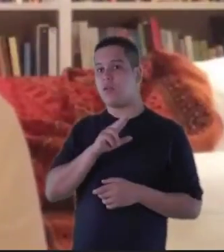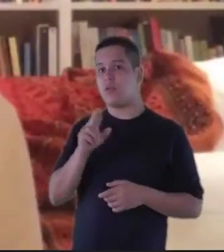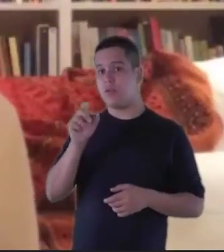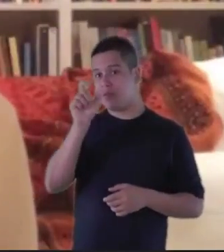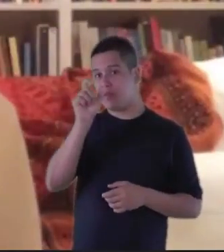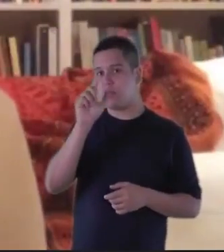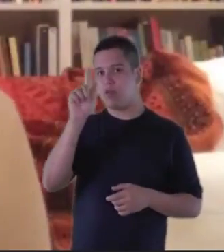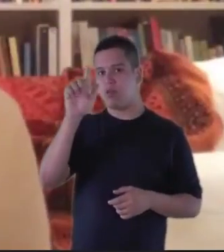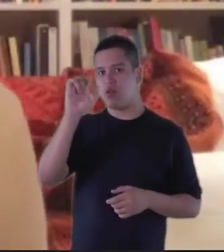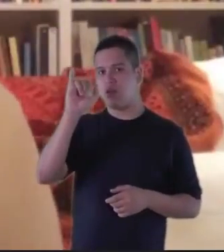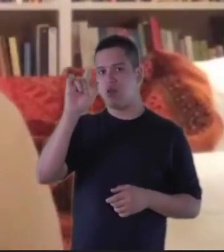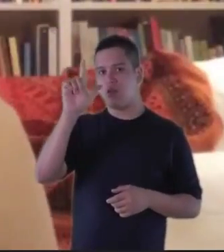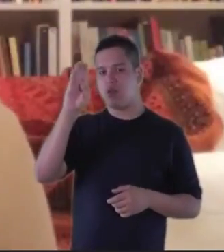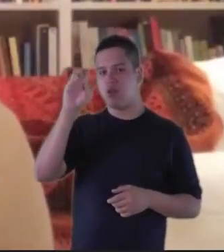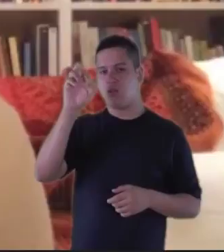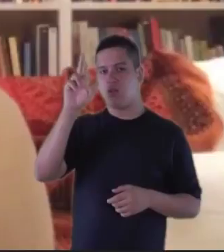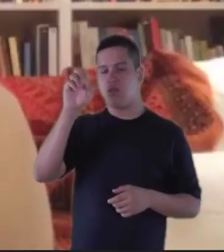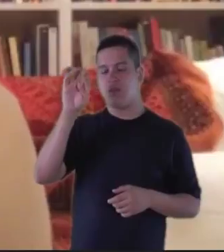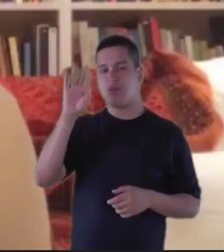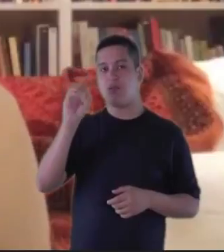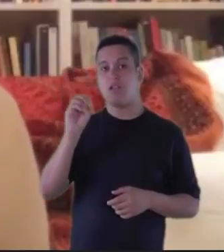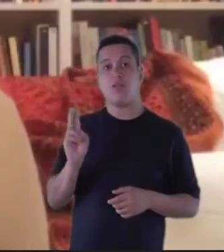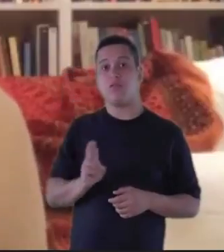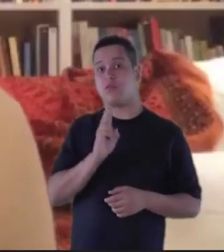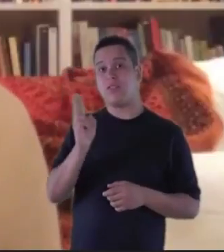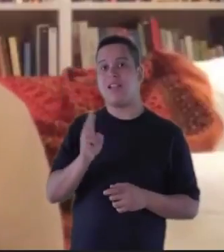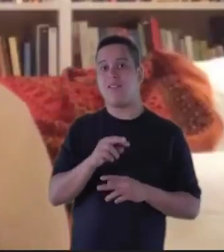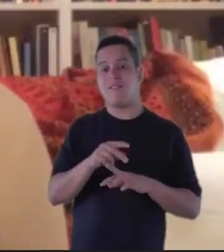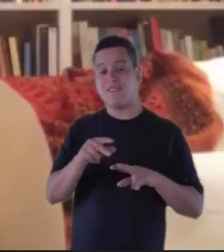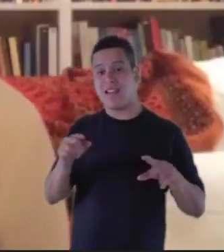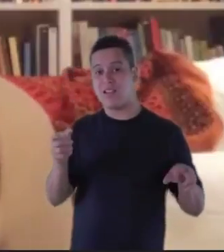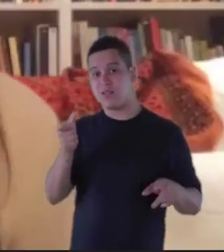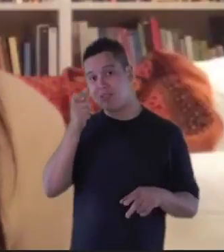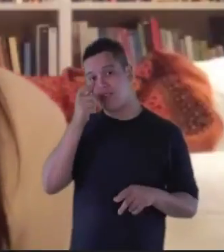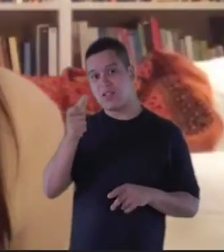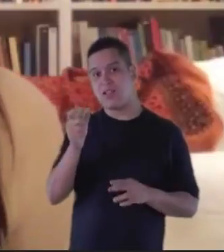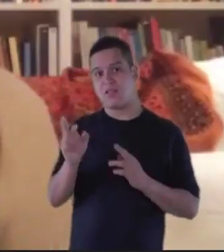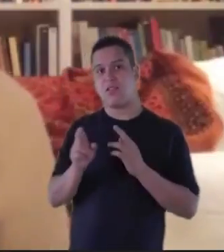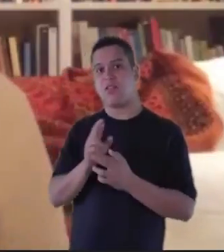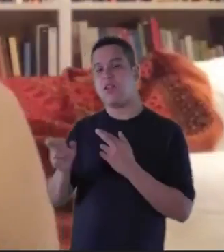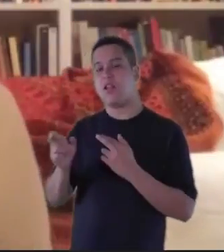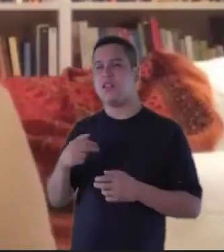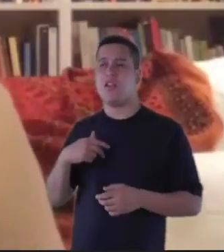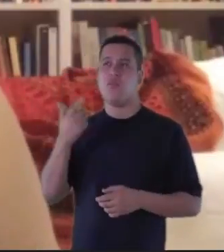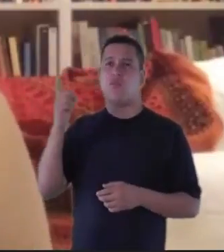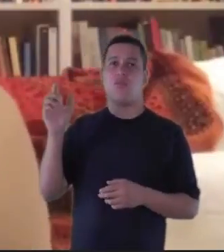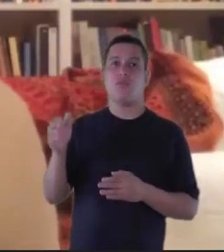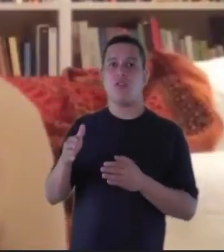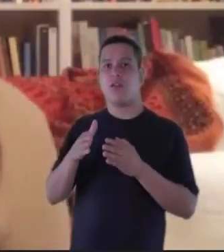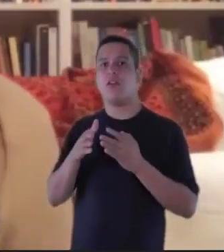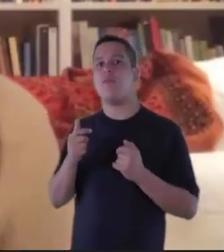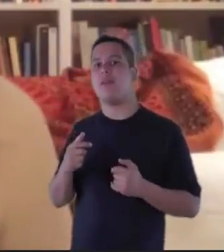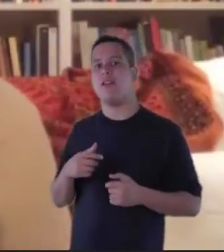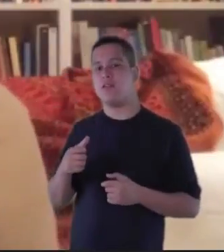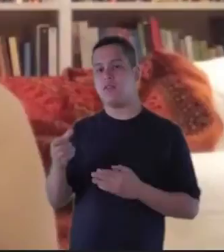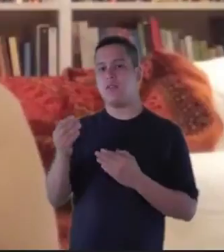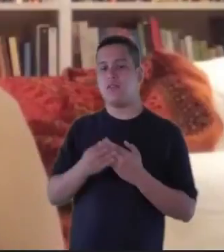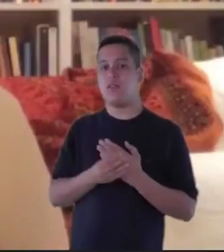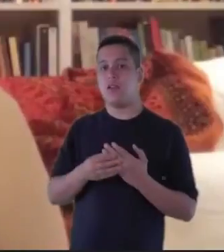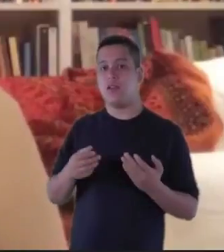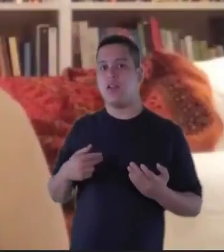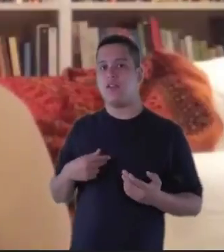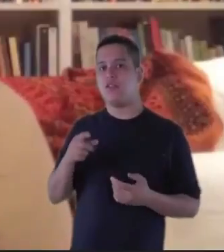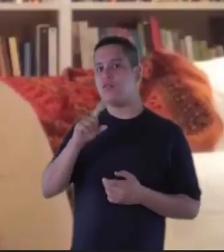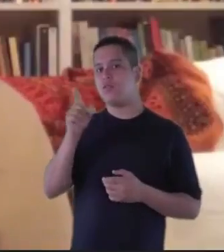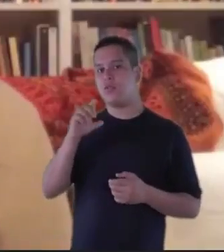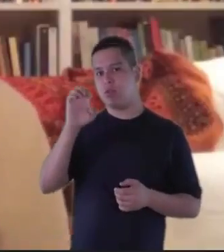ali na feitura da série. E outro dia eu pedi o livro para o Zuenir autografar o livro, e vou pedir